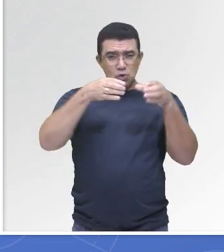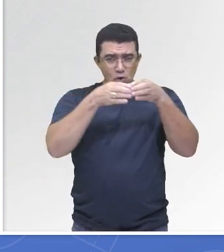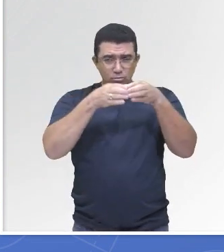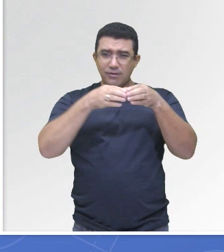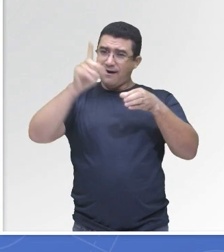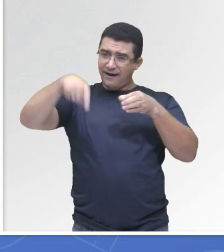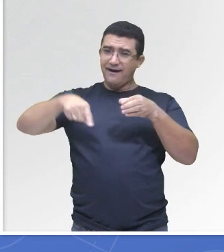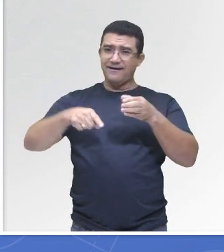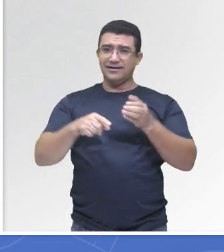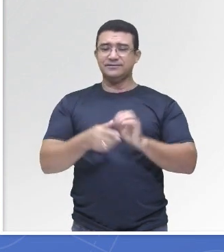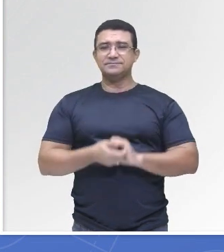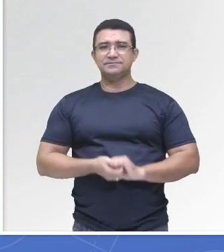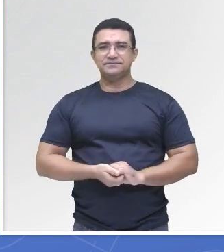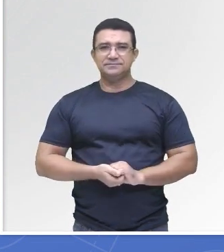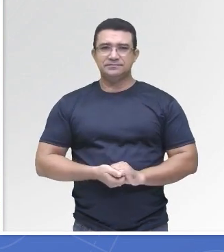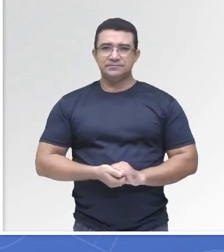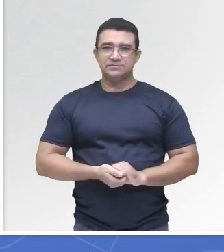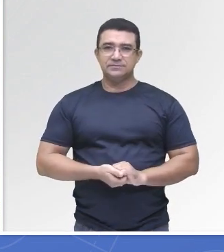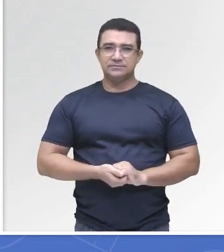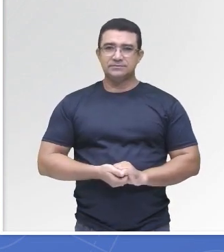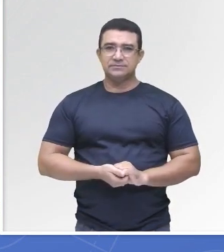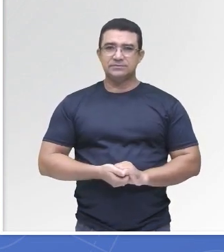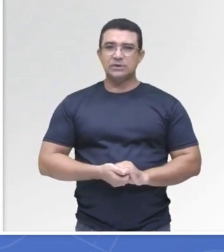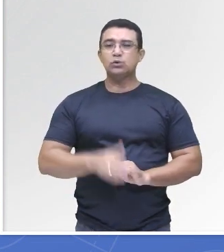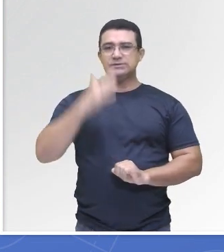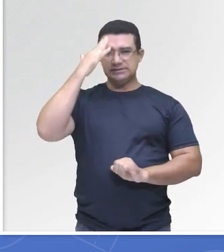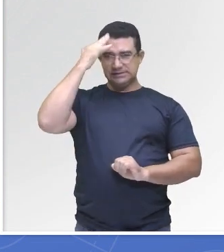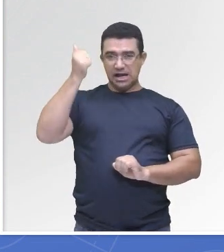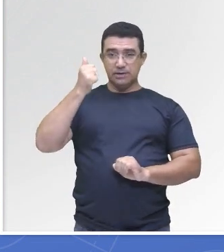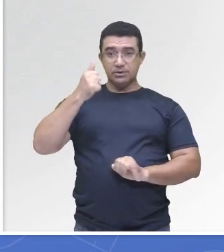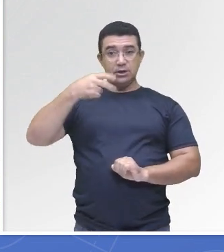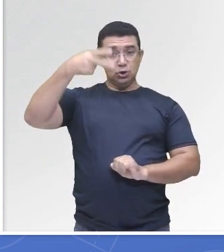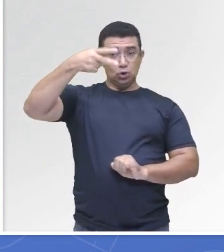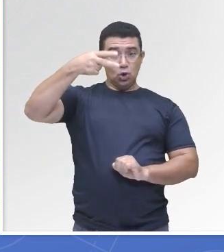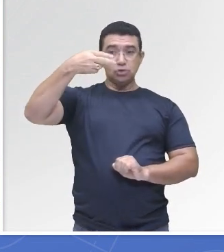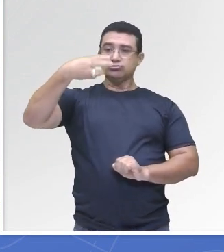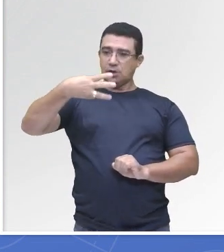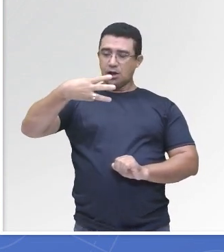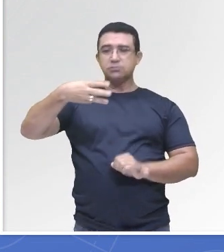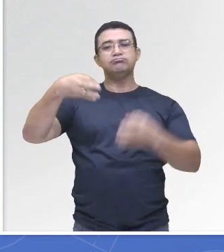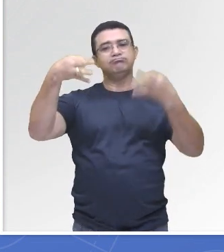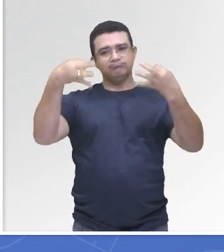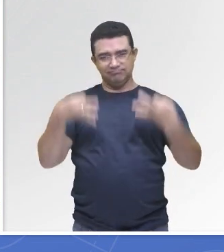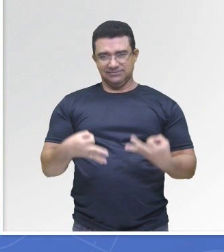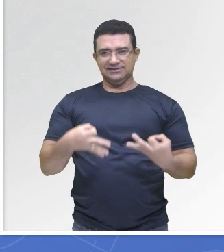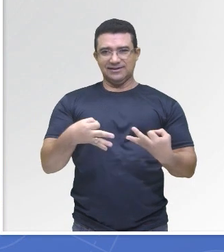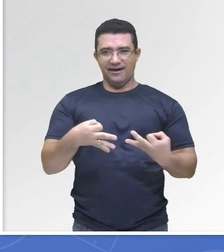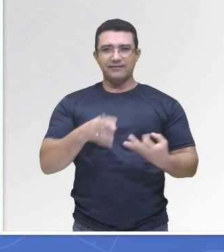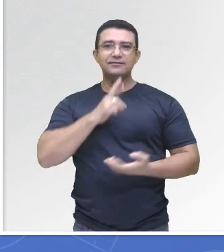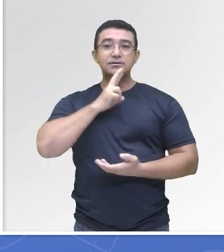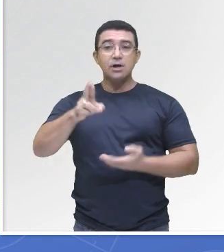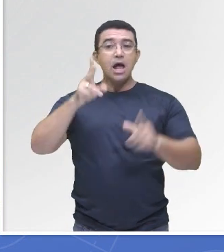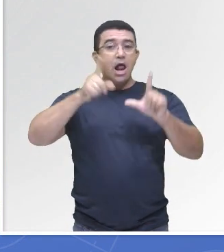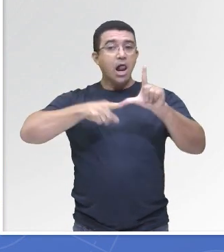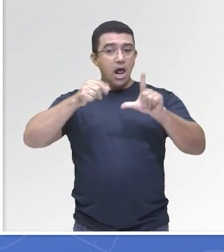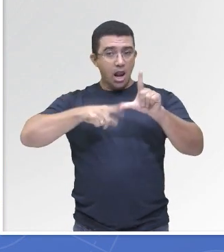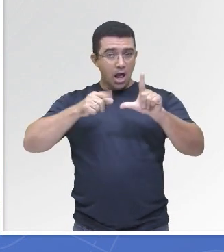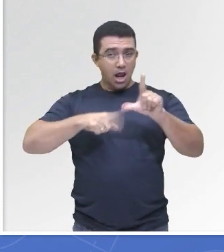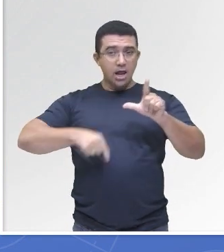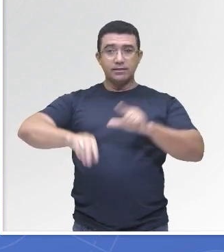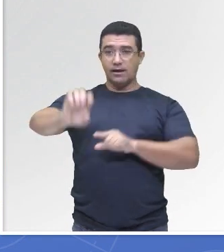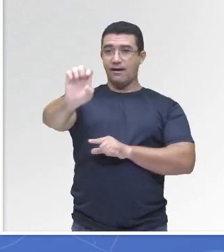Então a gente tem aí que a 2 e a 3 são corretas. Nossa resposta é a letra